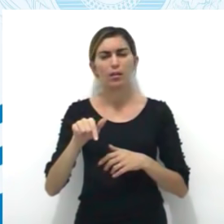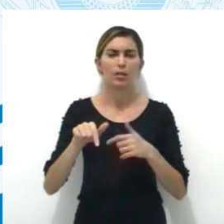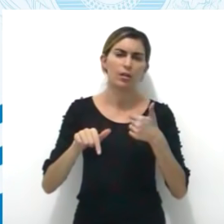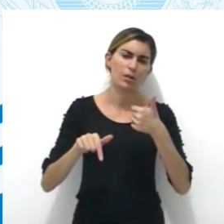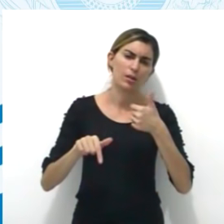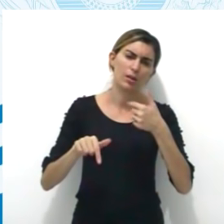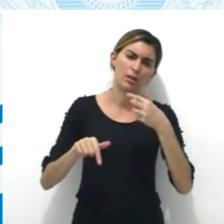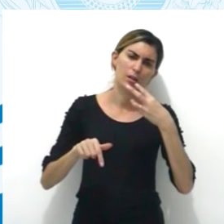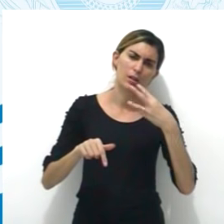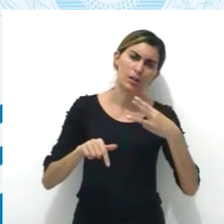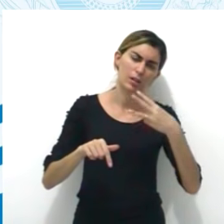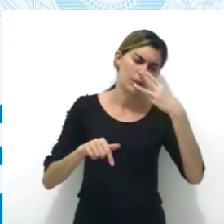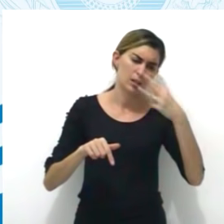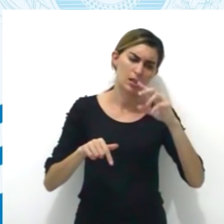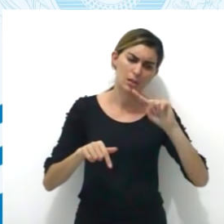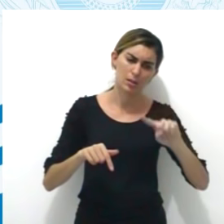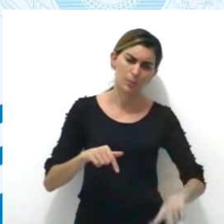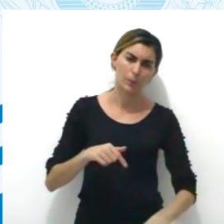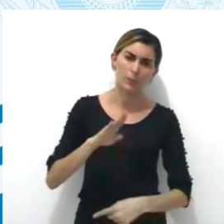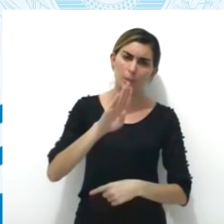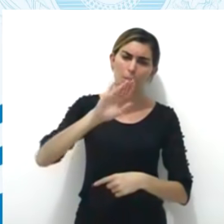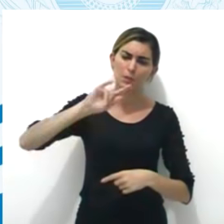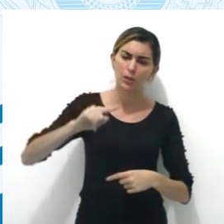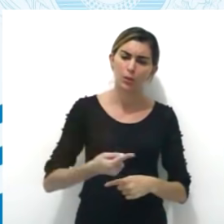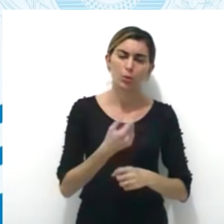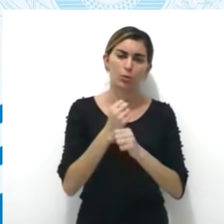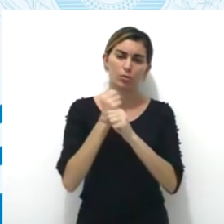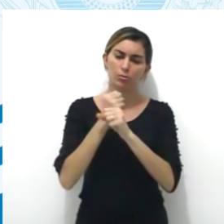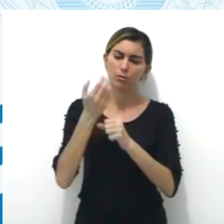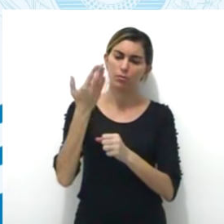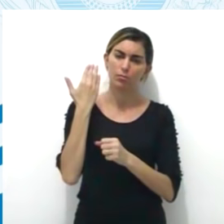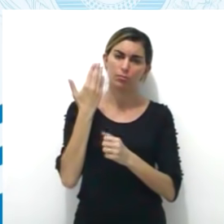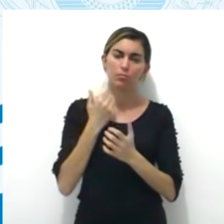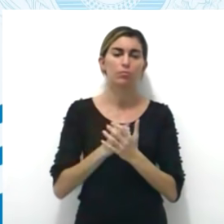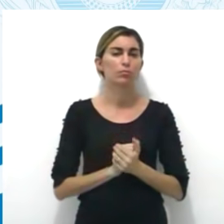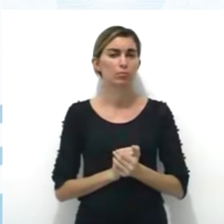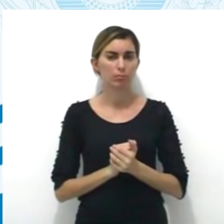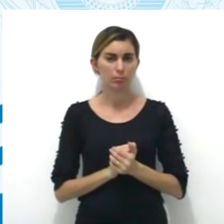7 e 3 milhões de anos atrás.